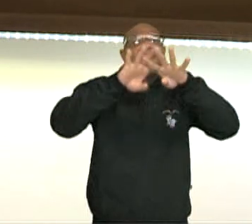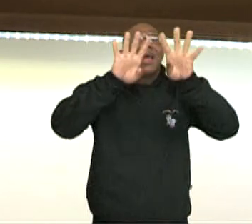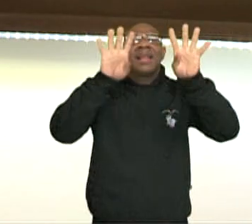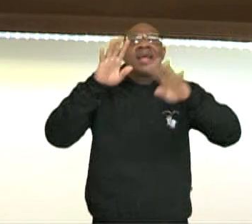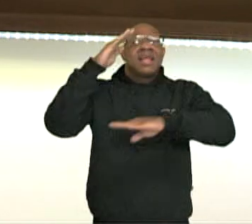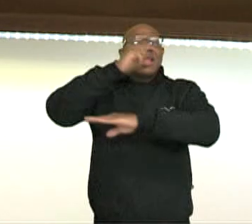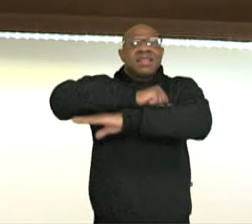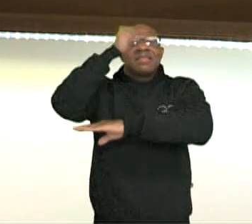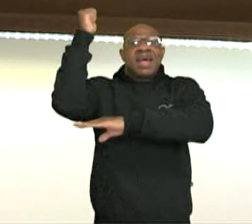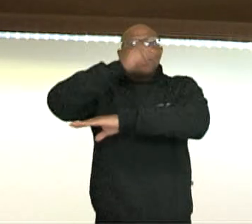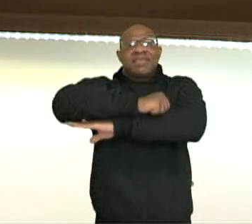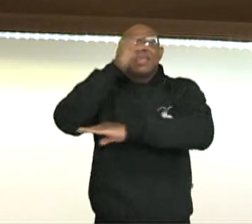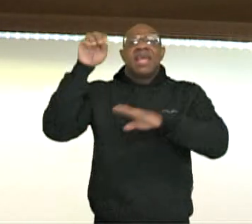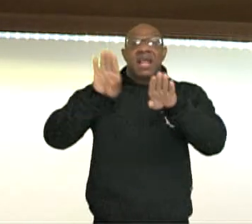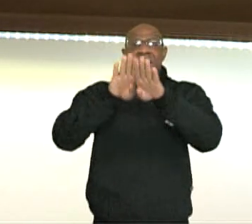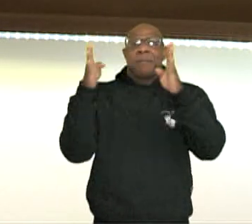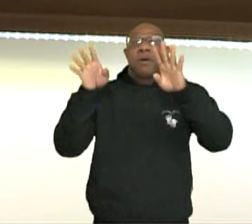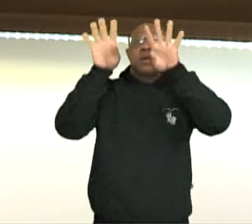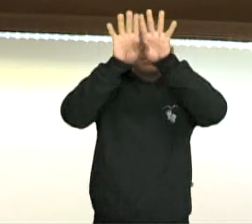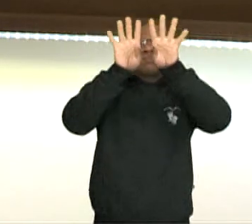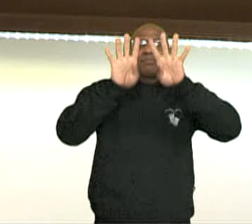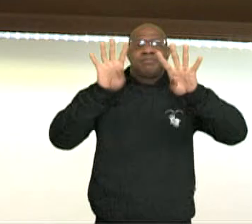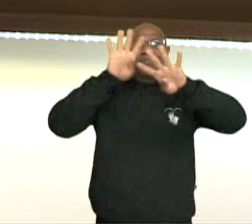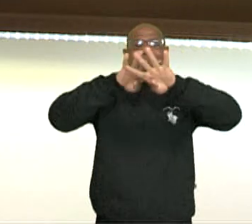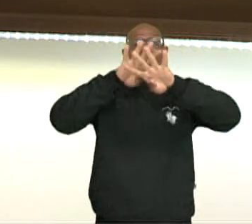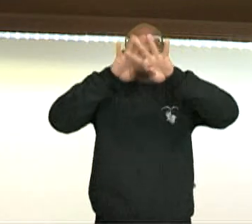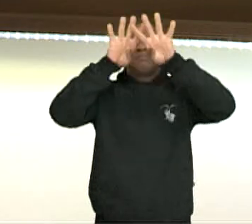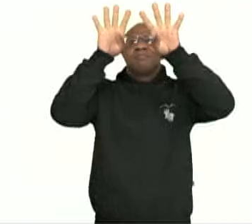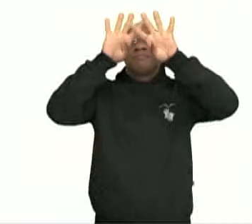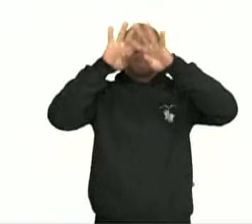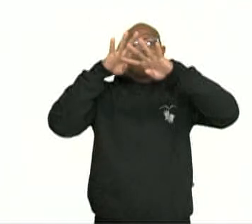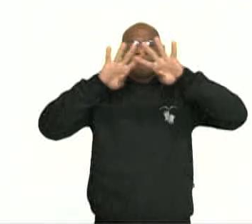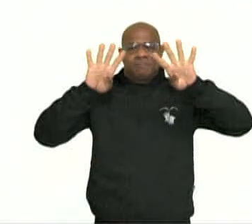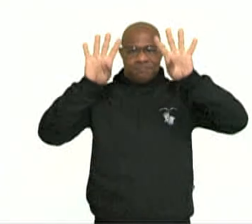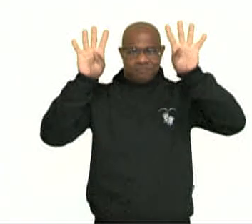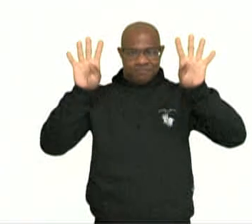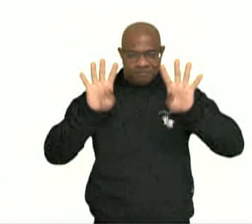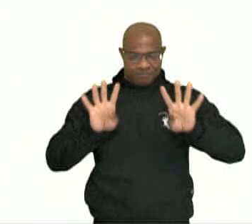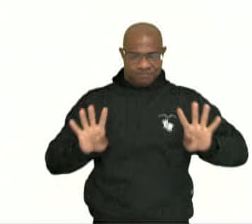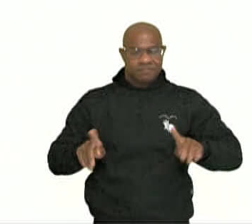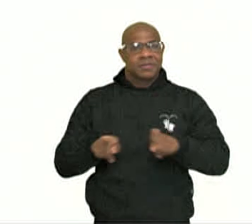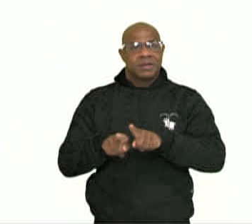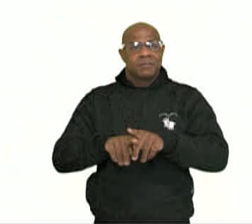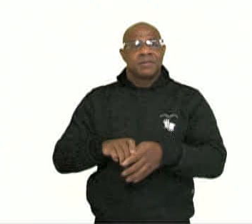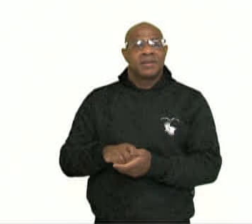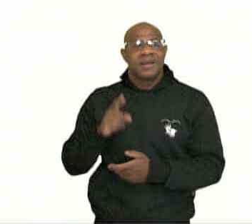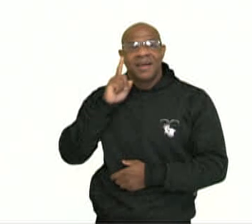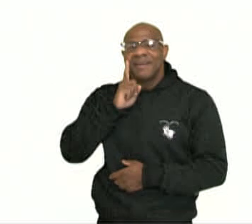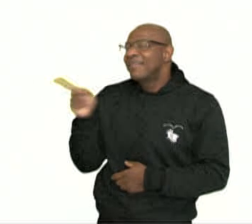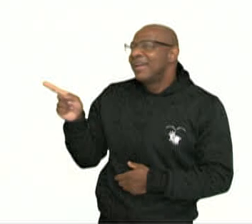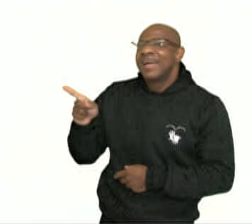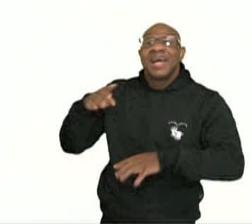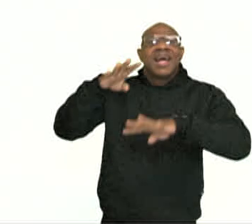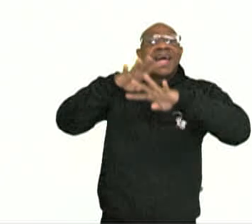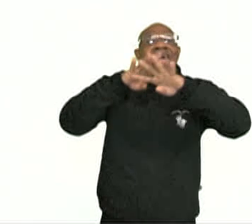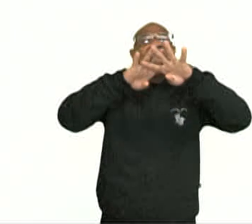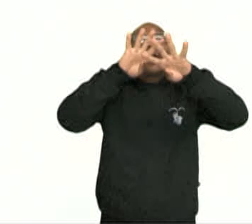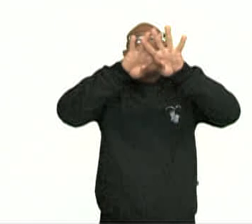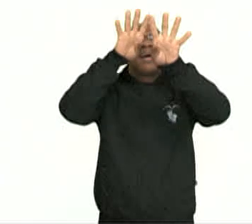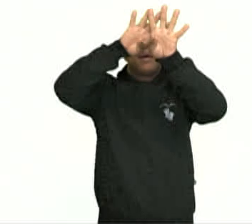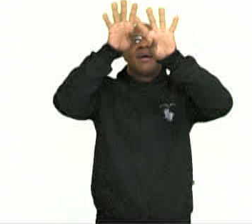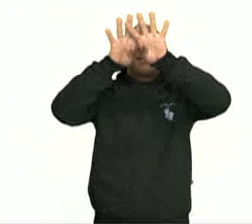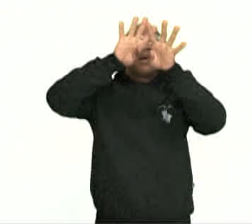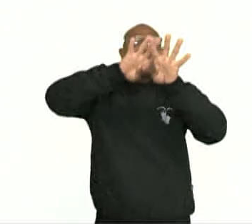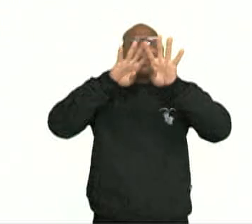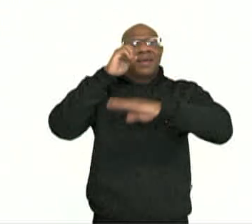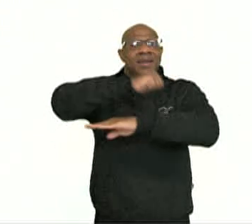portas e nas janelas, né? A gente observa, então, aqui nessa imagem, né? Como nessa janela aqui, ó, isso aqui é uma tela,